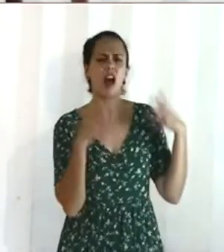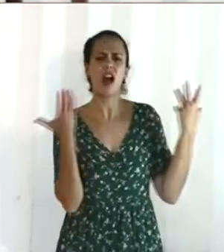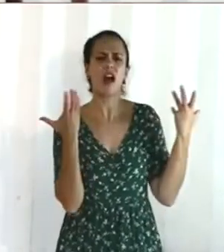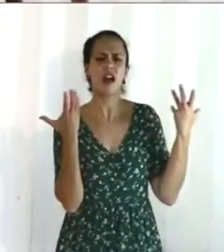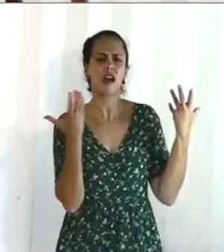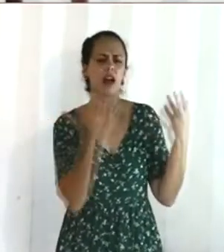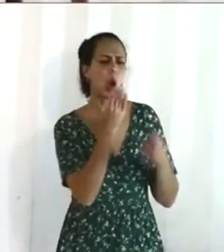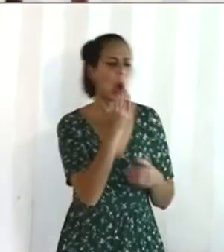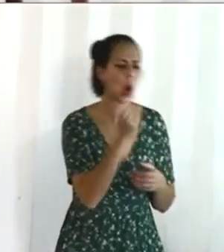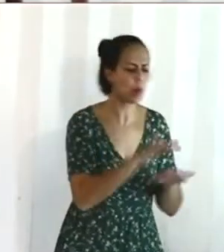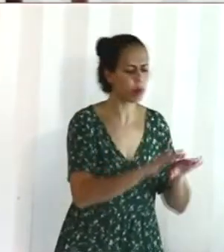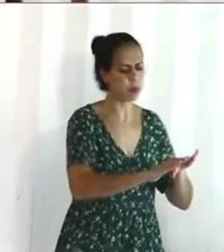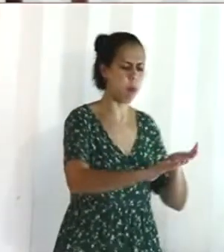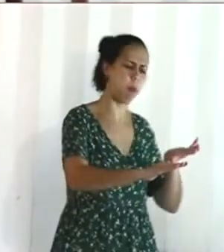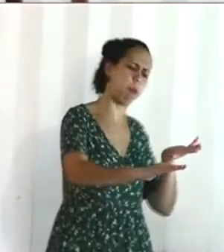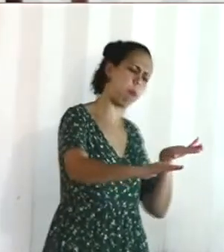século.